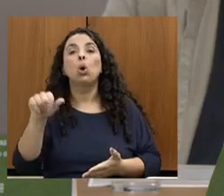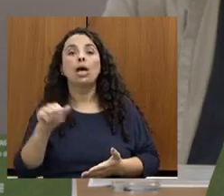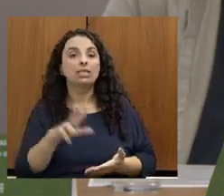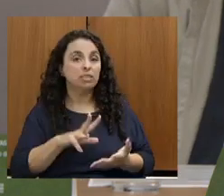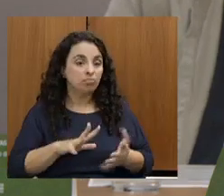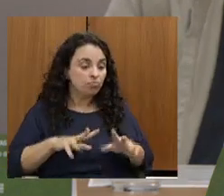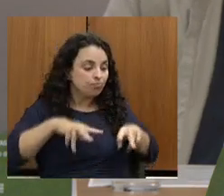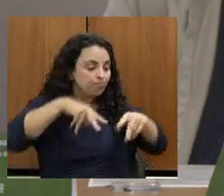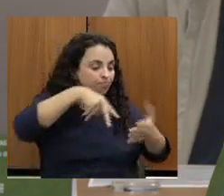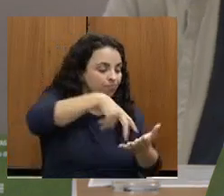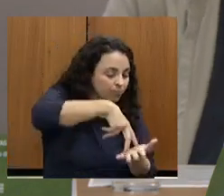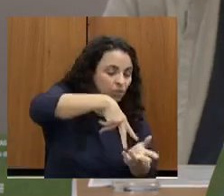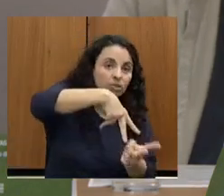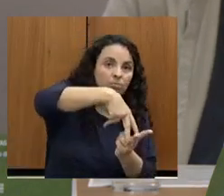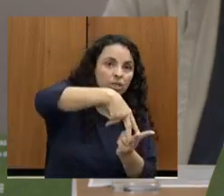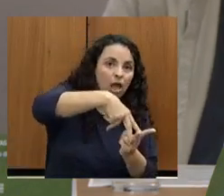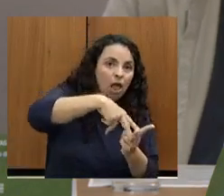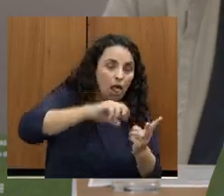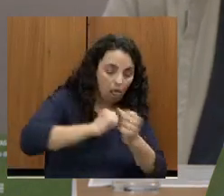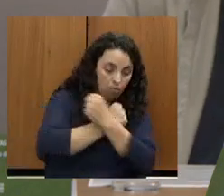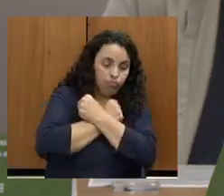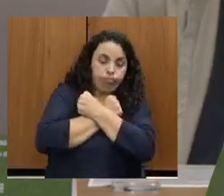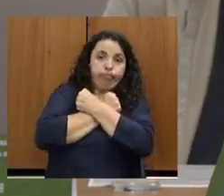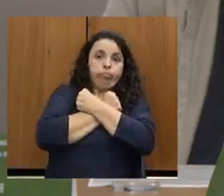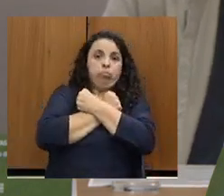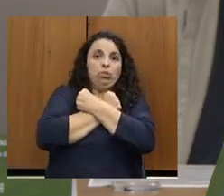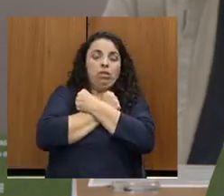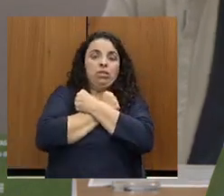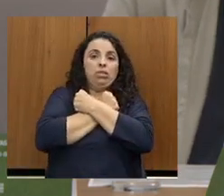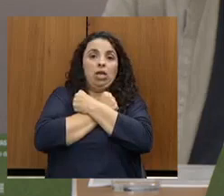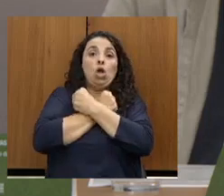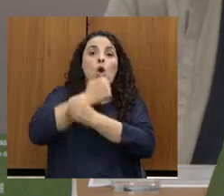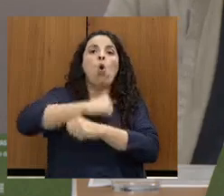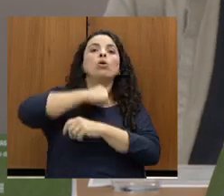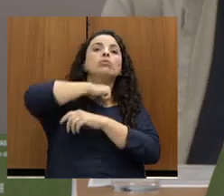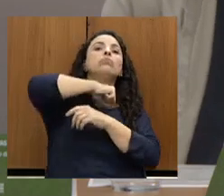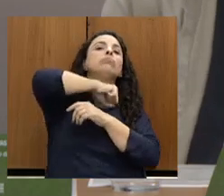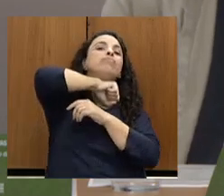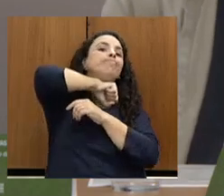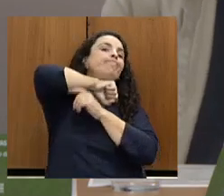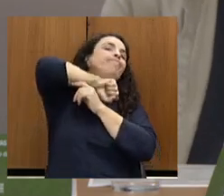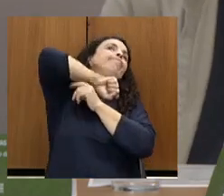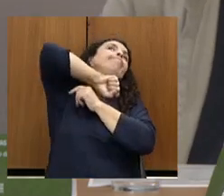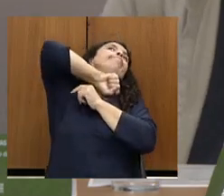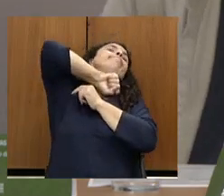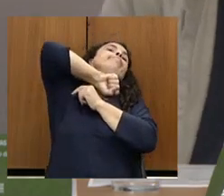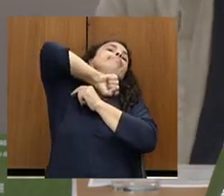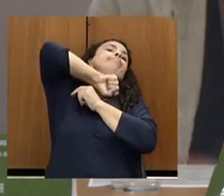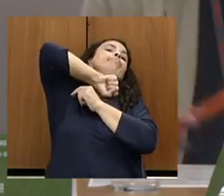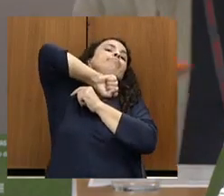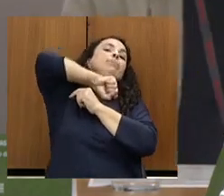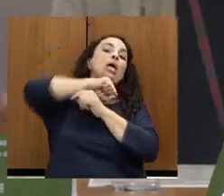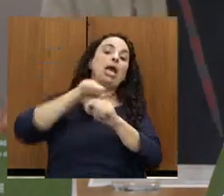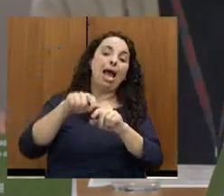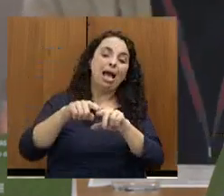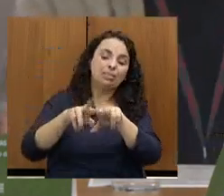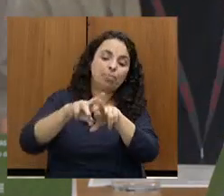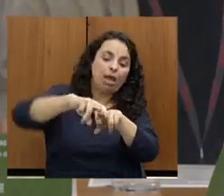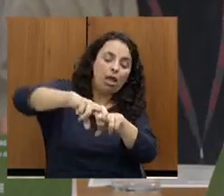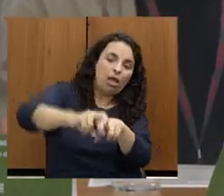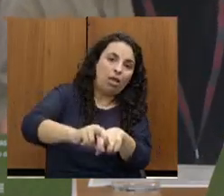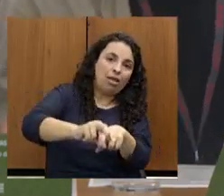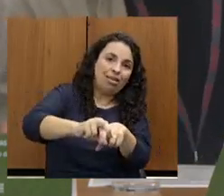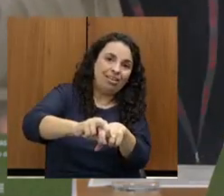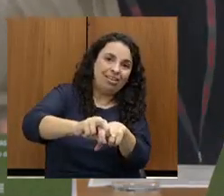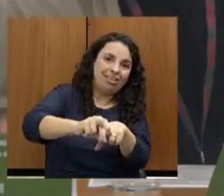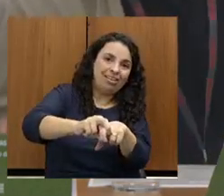braços dele. Dá outro mata-leão, segura pelo pescoço, mobiliza braço e mobiliza suas pernas com as pernas dele. Isso não